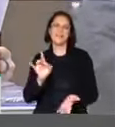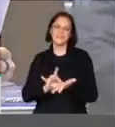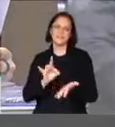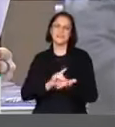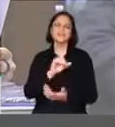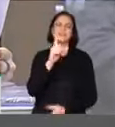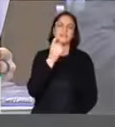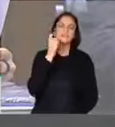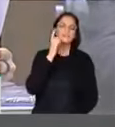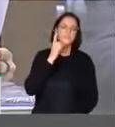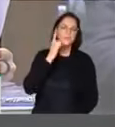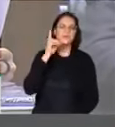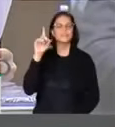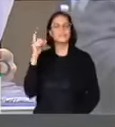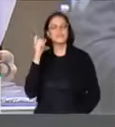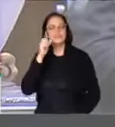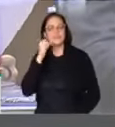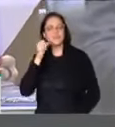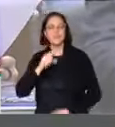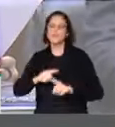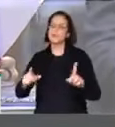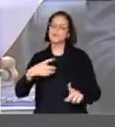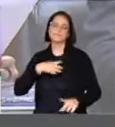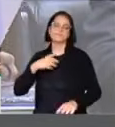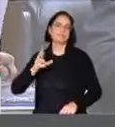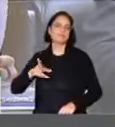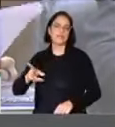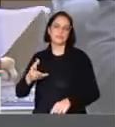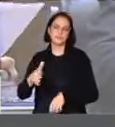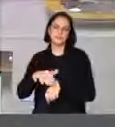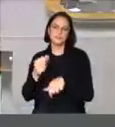a tribuna juntas.